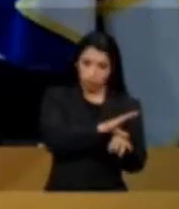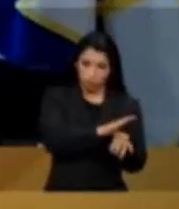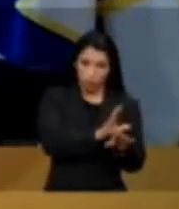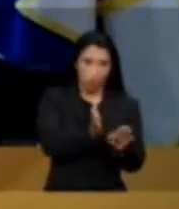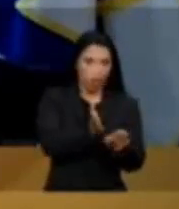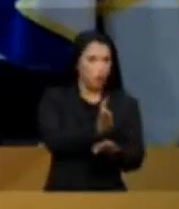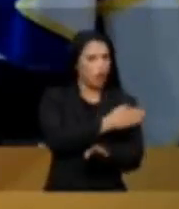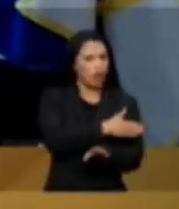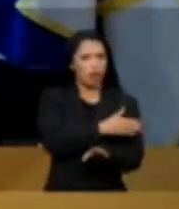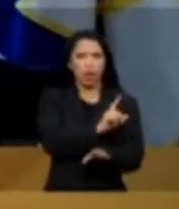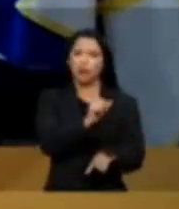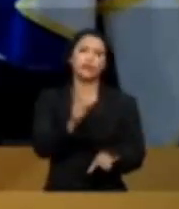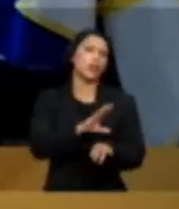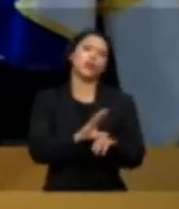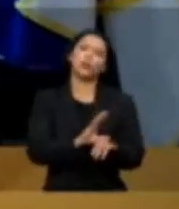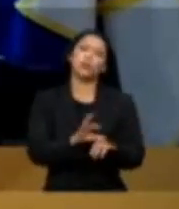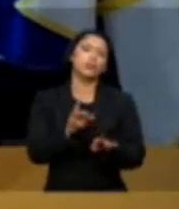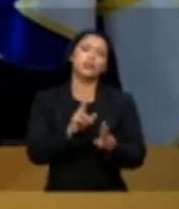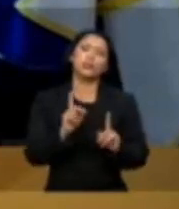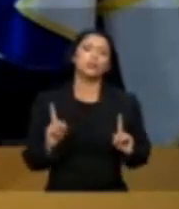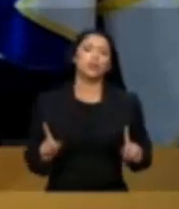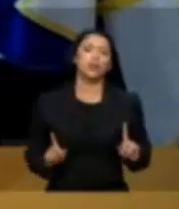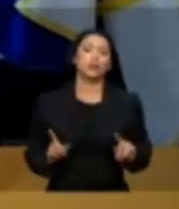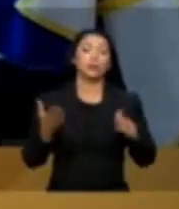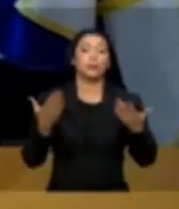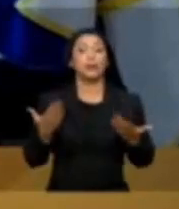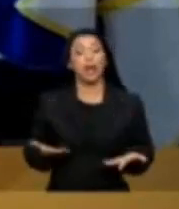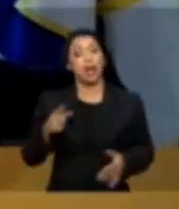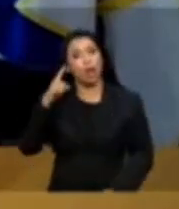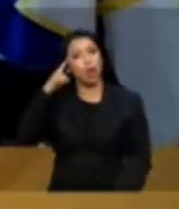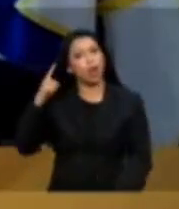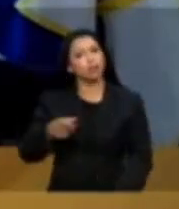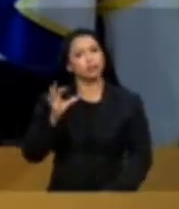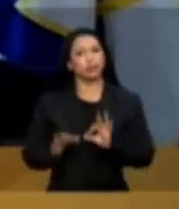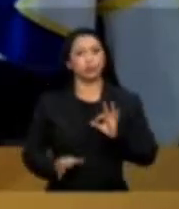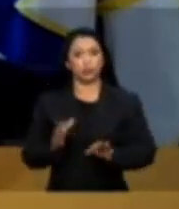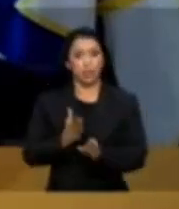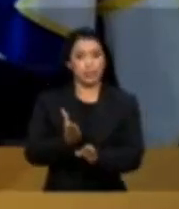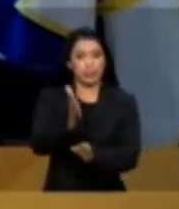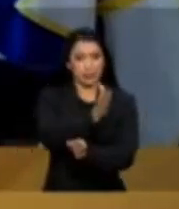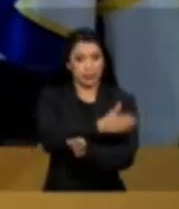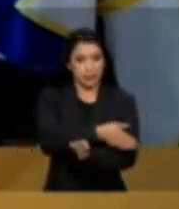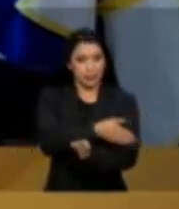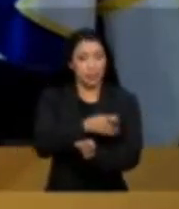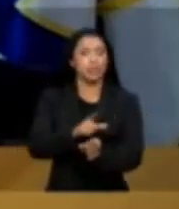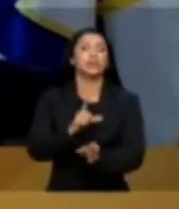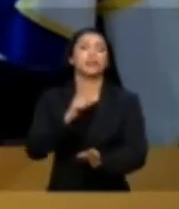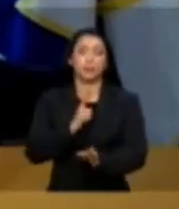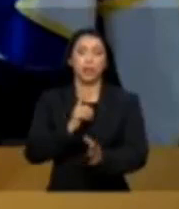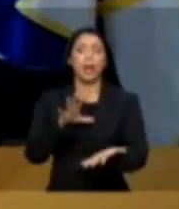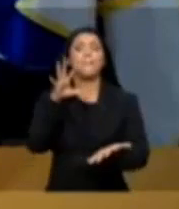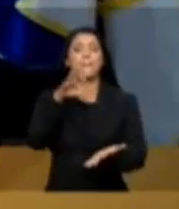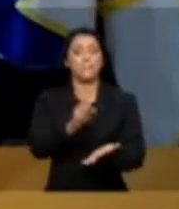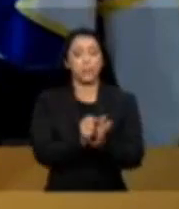bom que frisar nesta oportunidade. A ordem jurídica constitucional antecedente também assegurava a posse